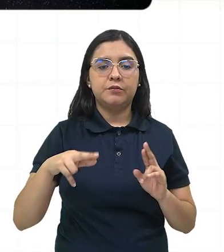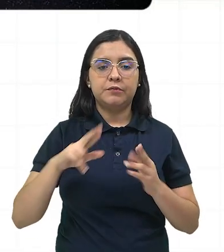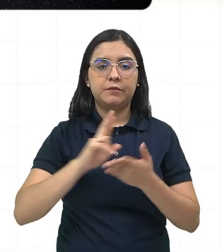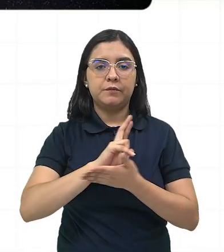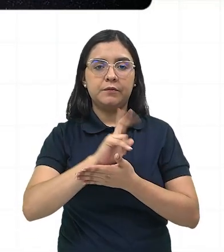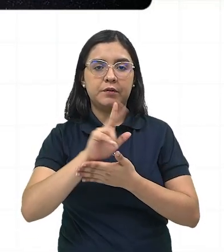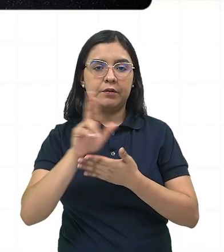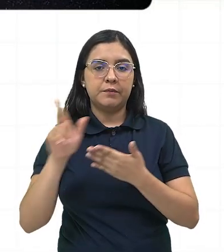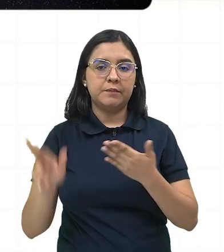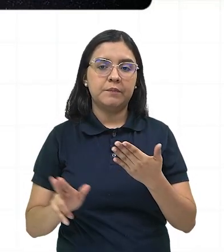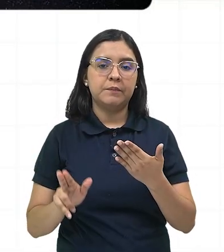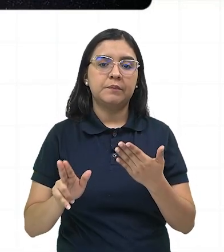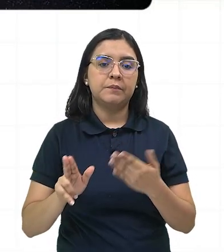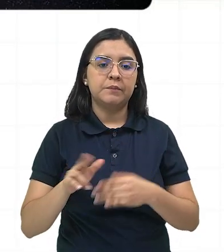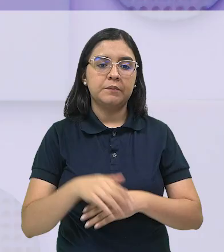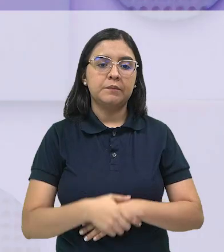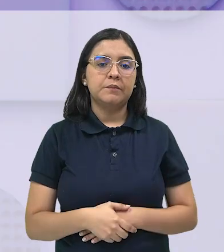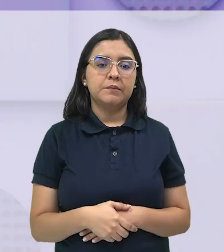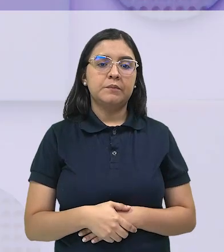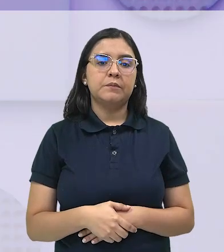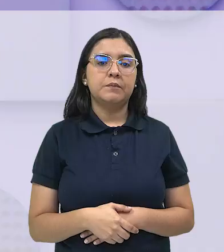religiões,